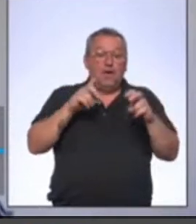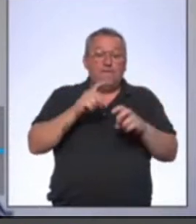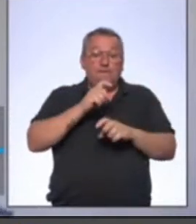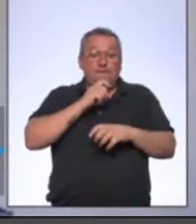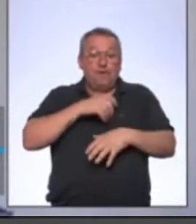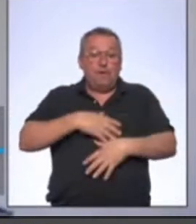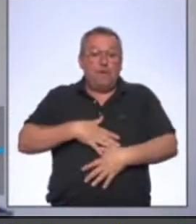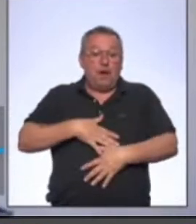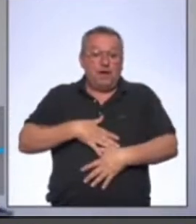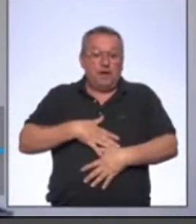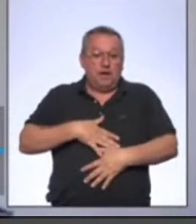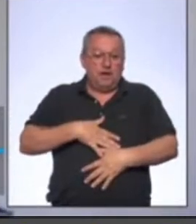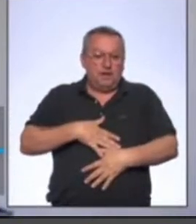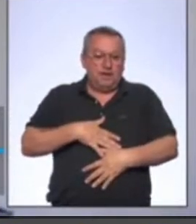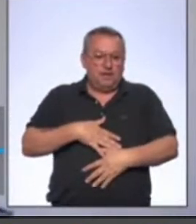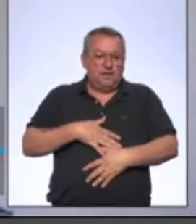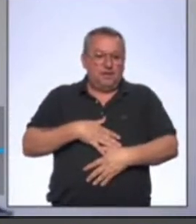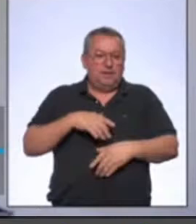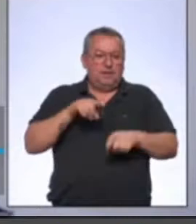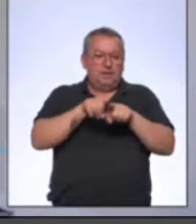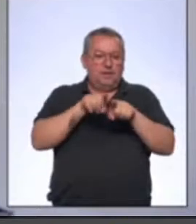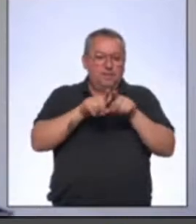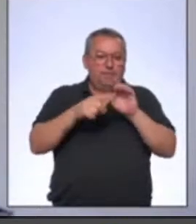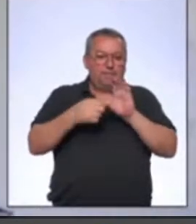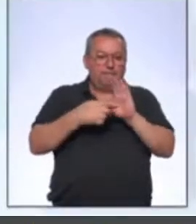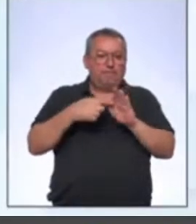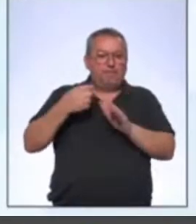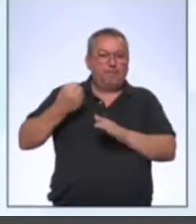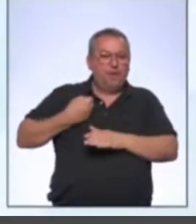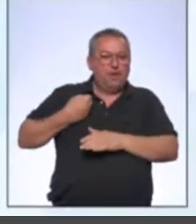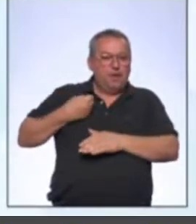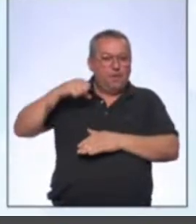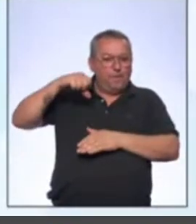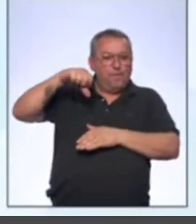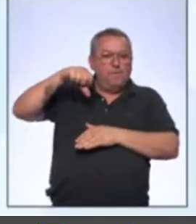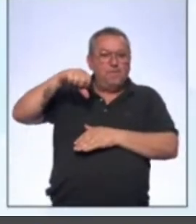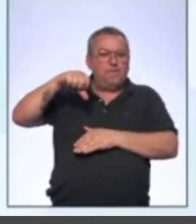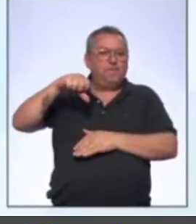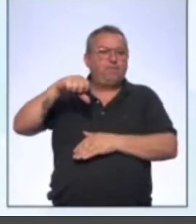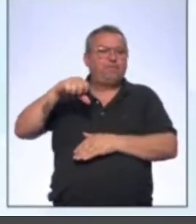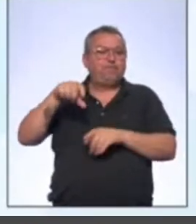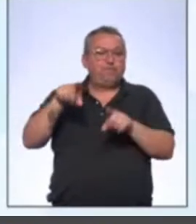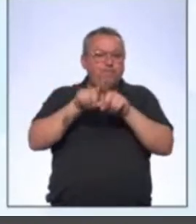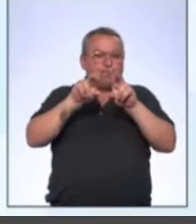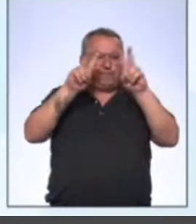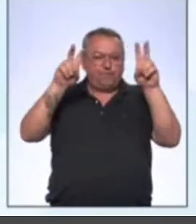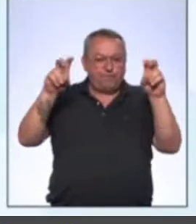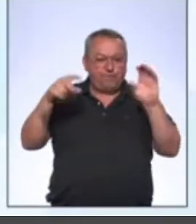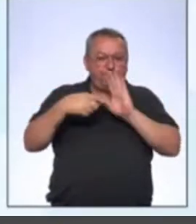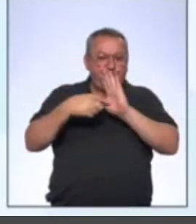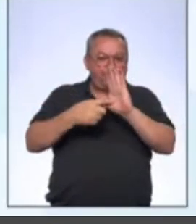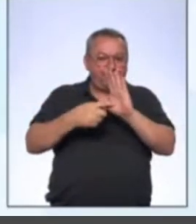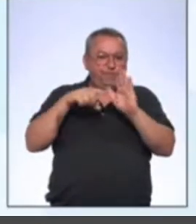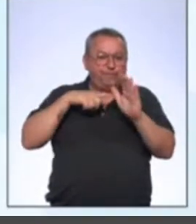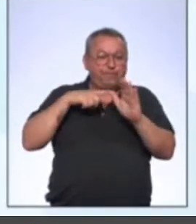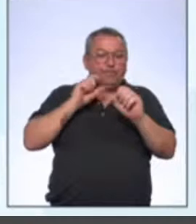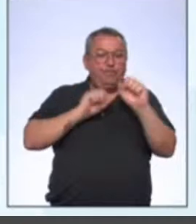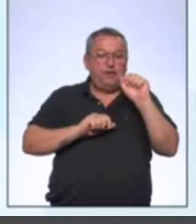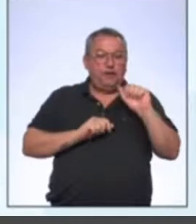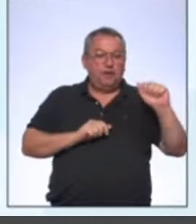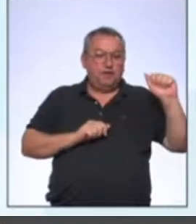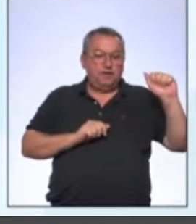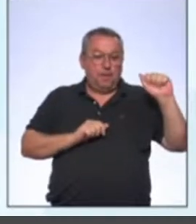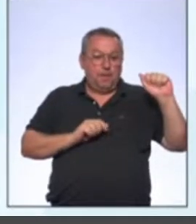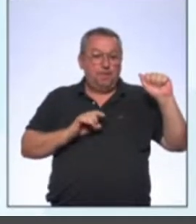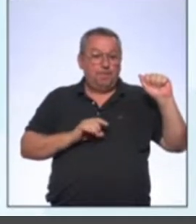em destaque no texto nos leva à questão 9. Que diz assim, ó, a expressão em destaque no texto tem efeito